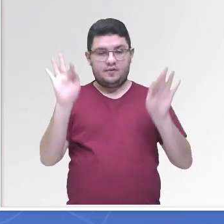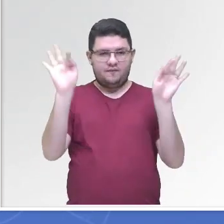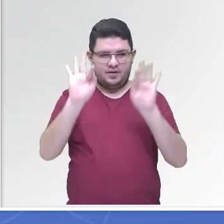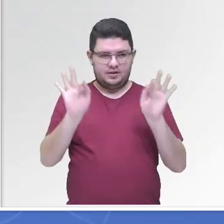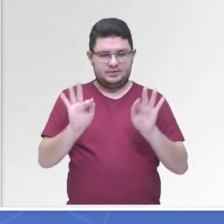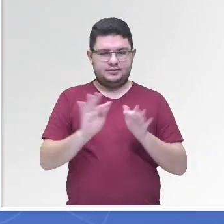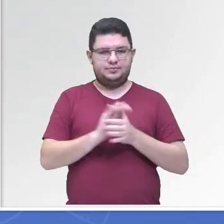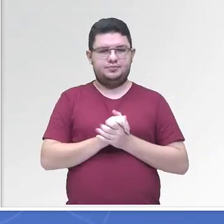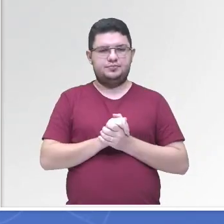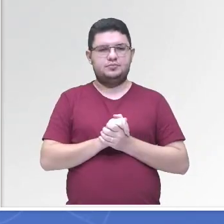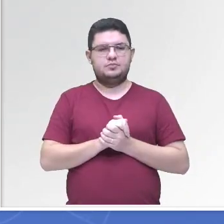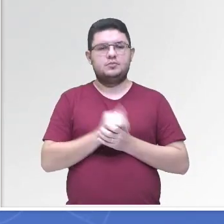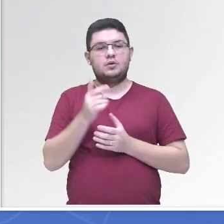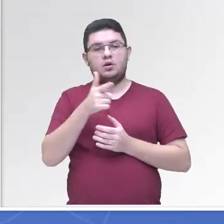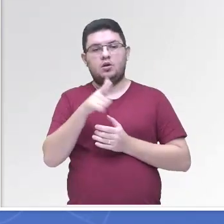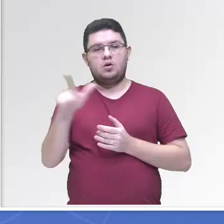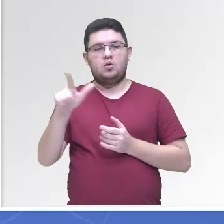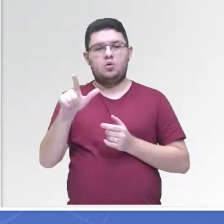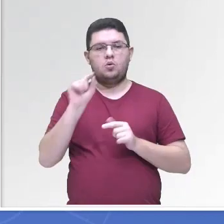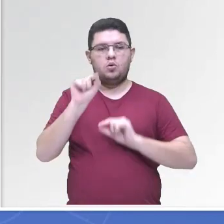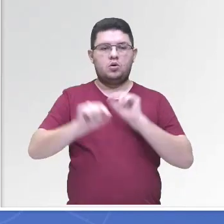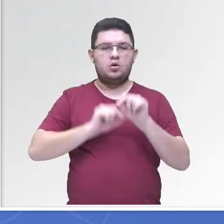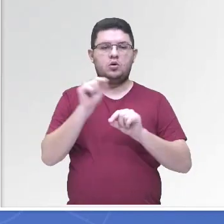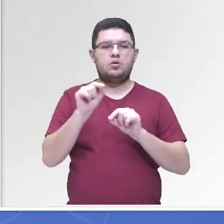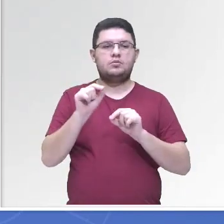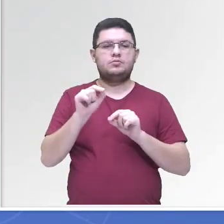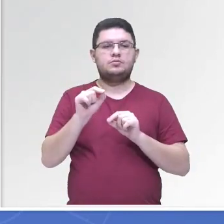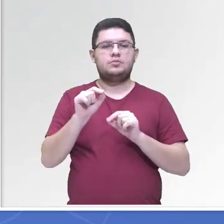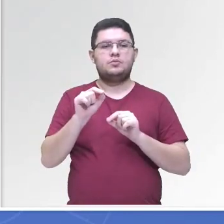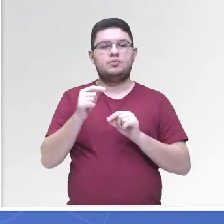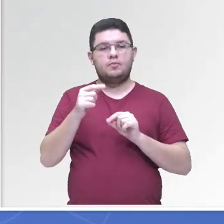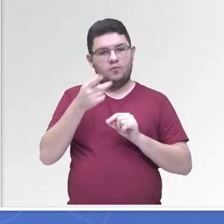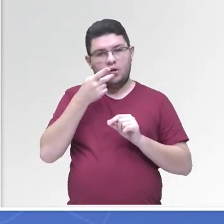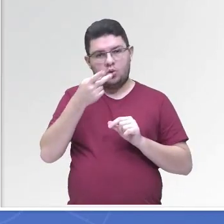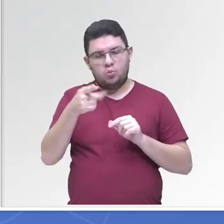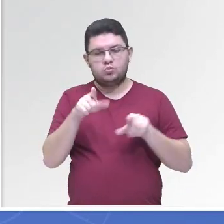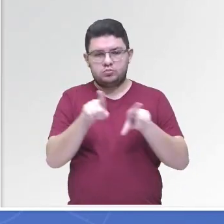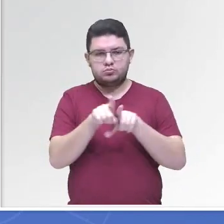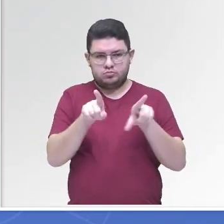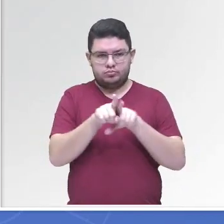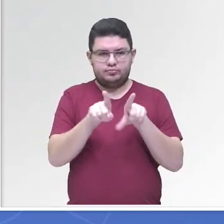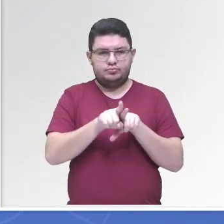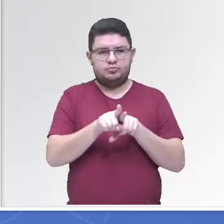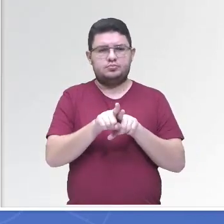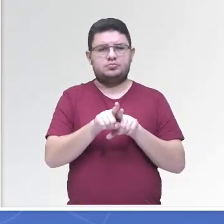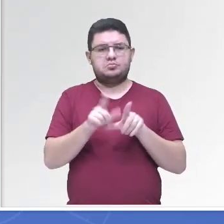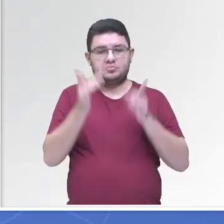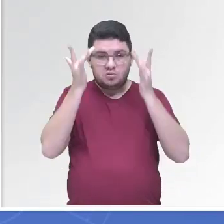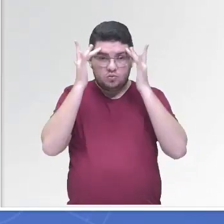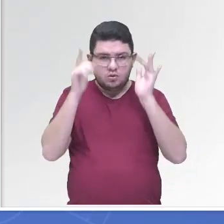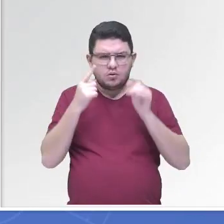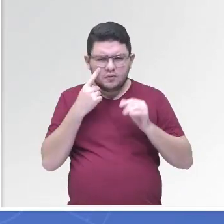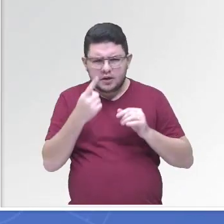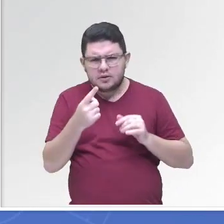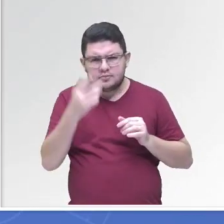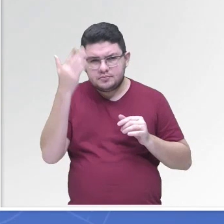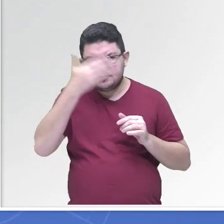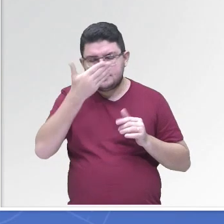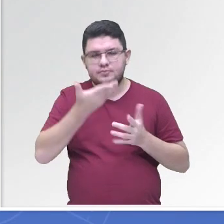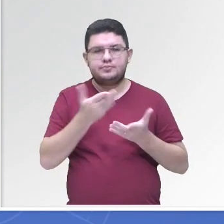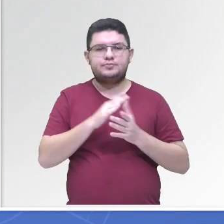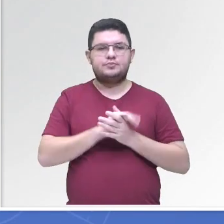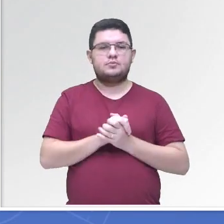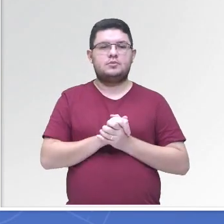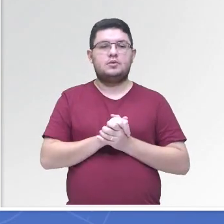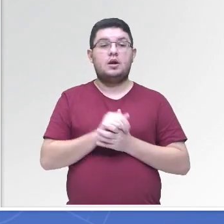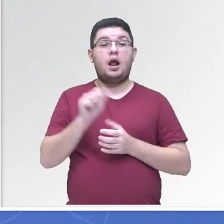falou ocitocina, parafinas, e esse último eu não sei o que é, né? Do que ela escreveu. A Ana